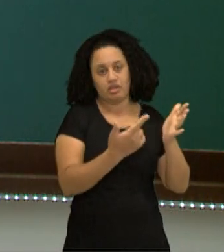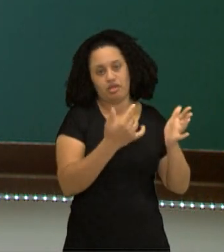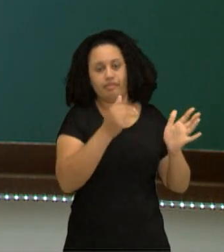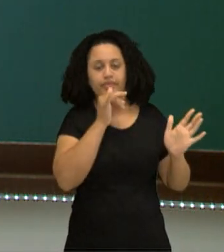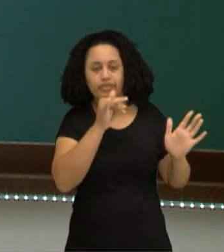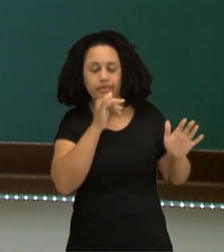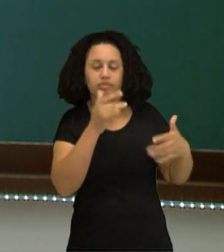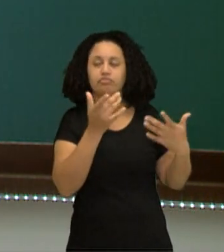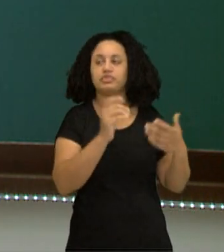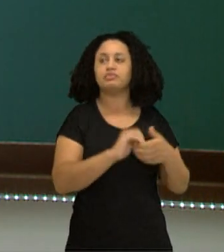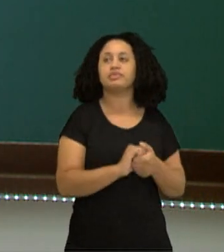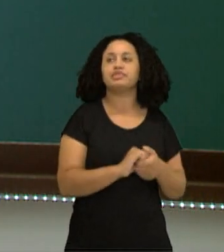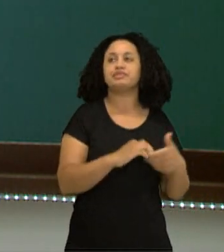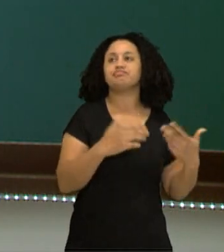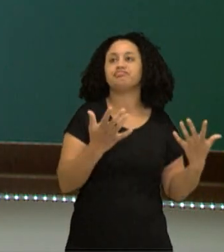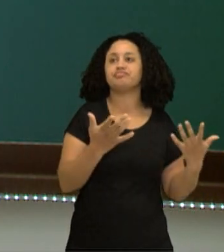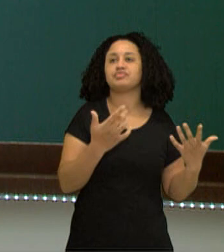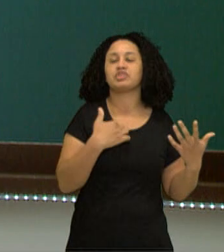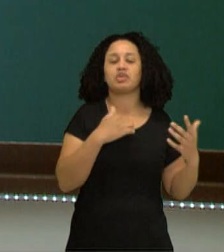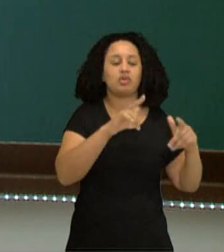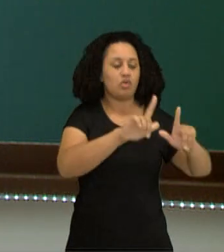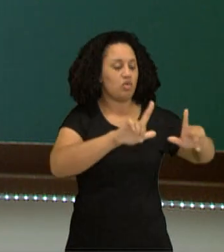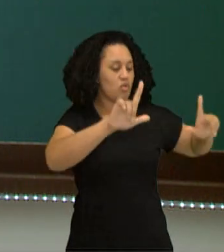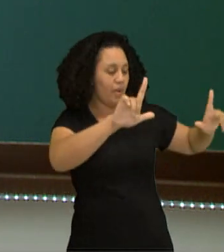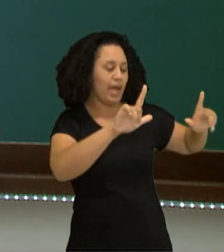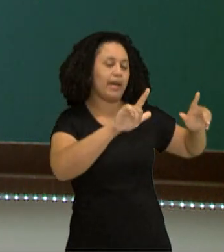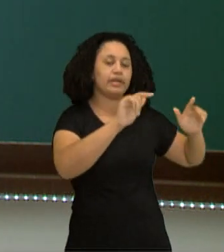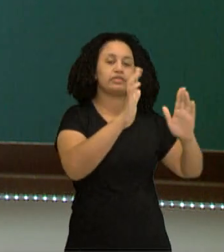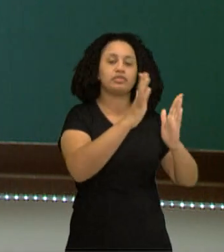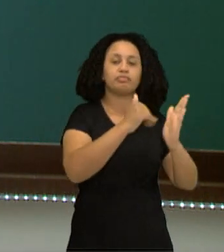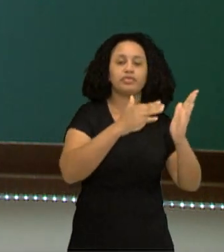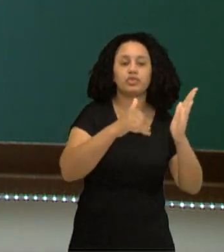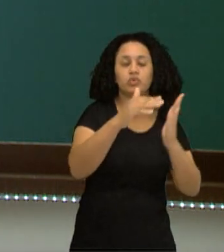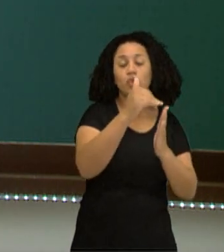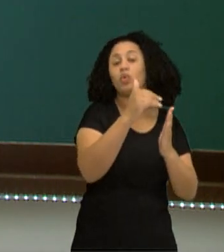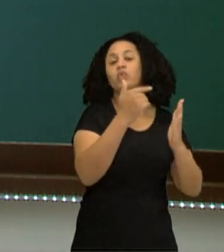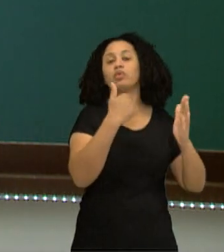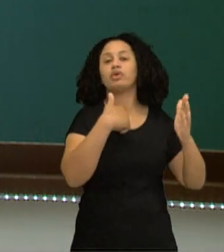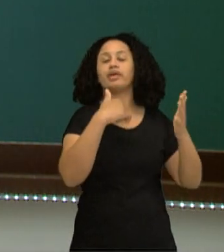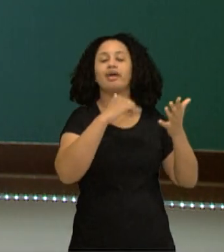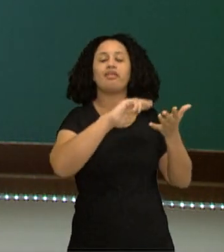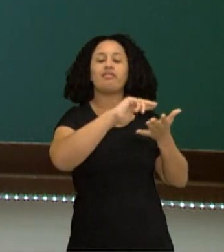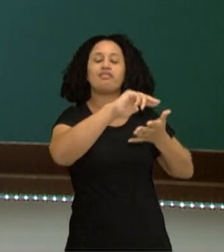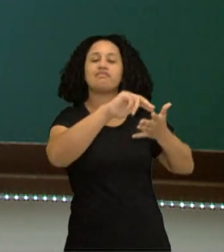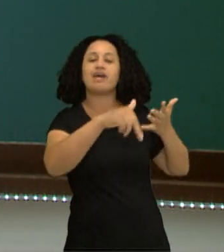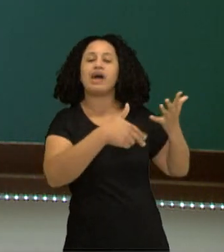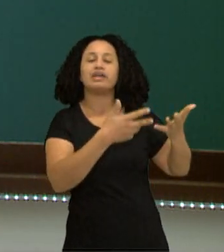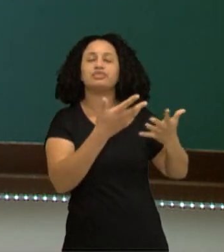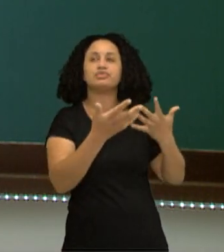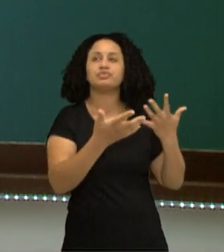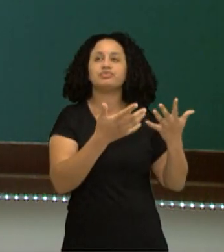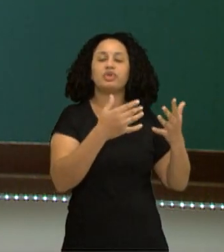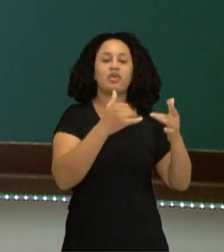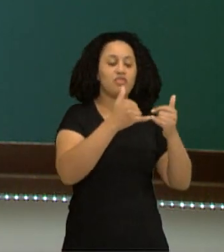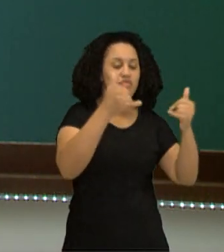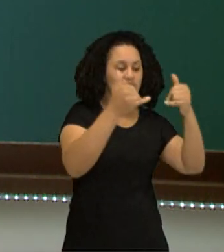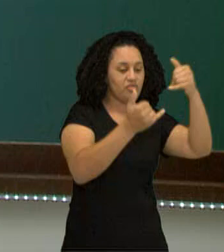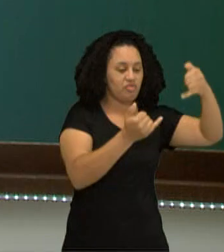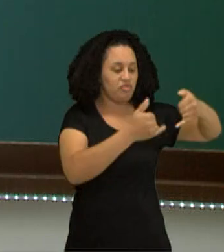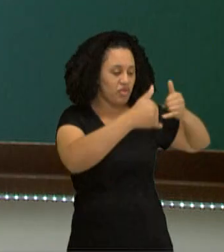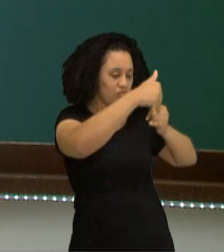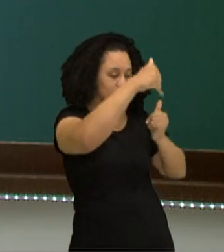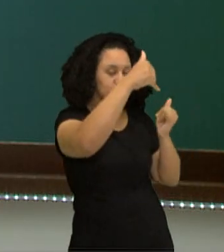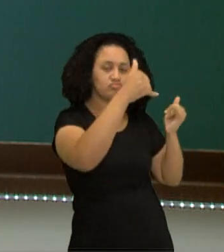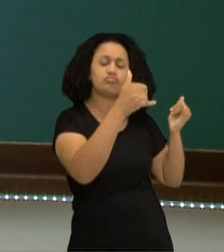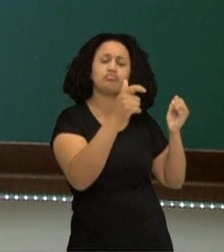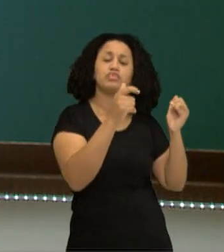exemplo, com quadros, pinturas, emaranhados de fios de nylon,